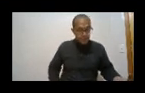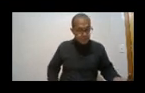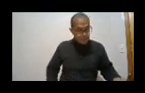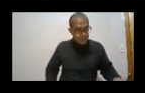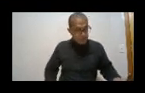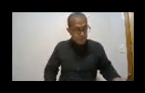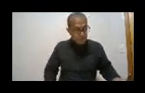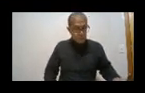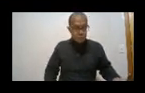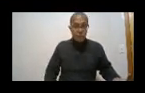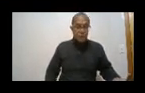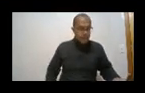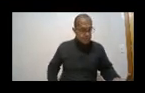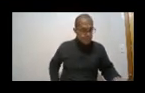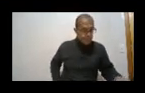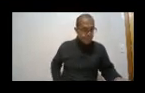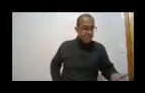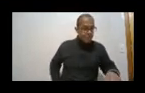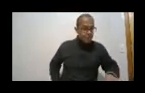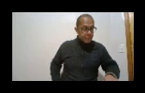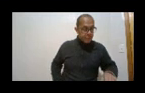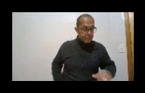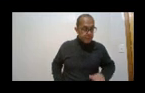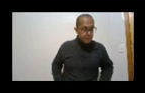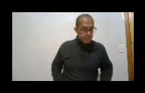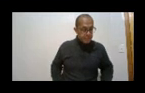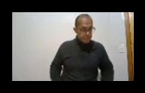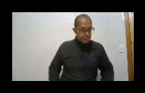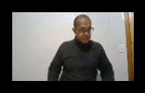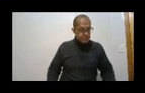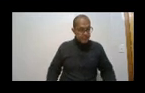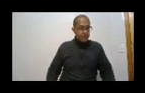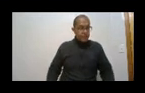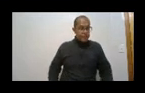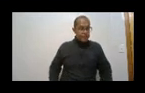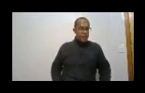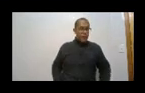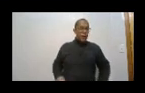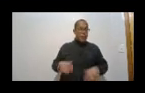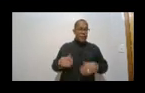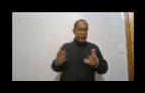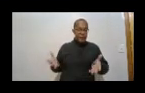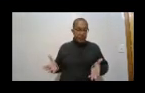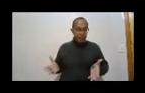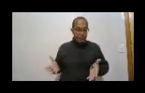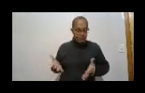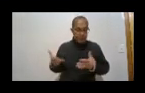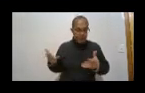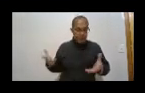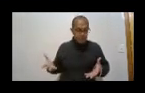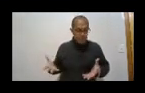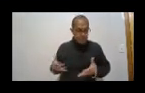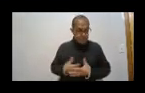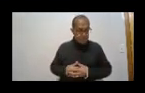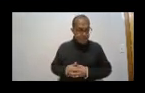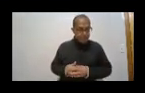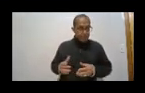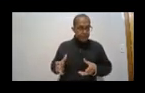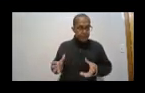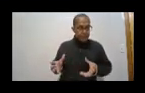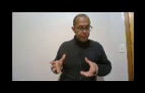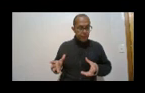salbutamol que me ouve, sabe do que eu estou falando, tá? Outra coisa importante para os senhores entenderem, por exemplo, a gente está falando de efeito, de